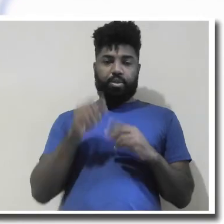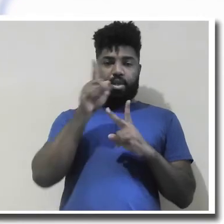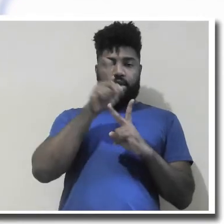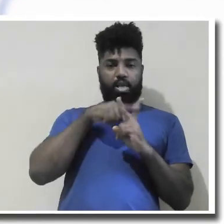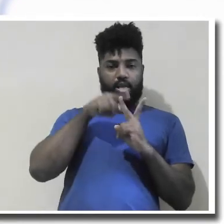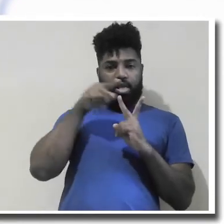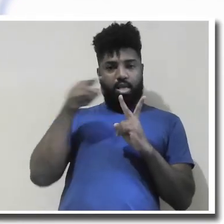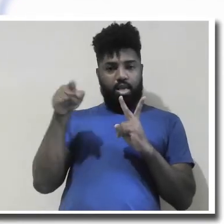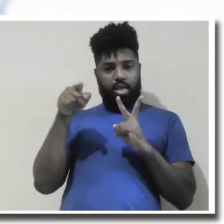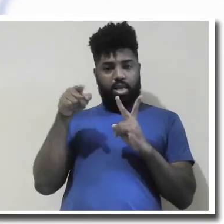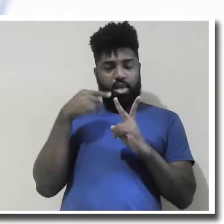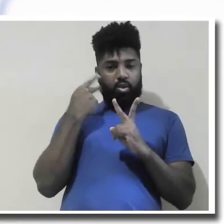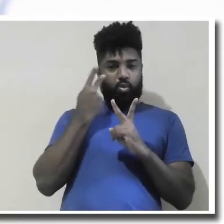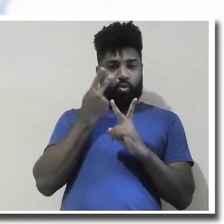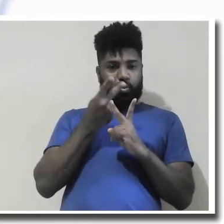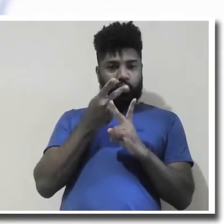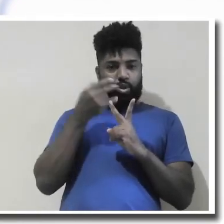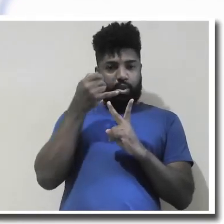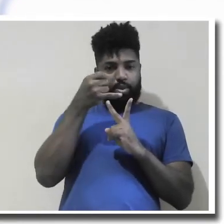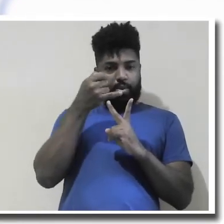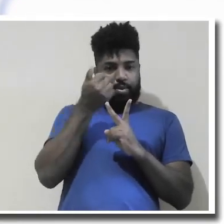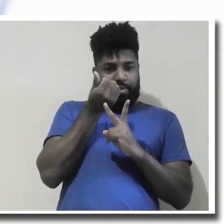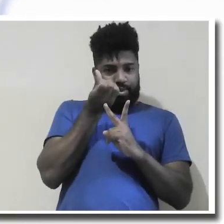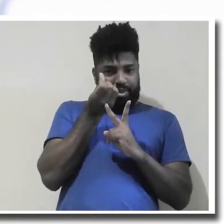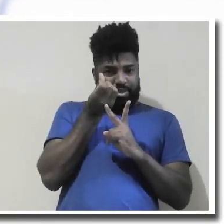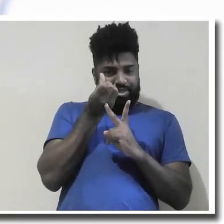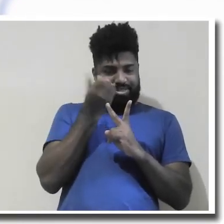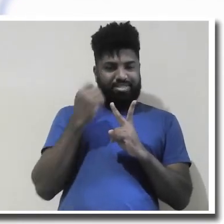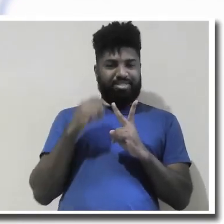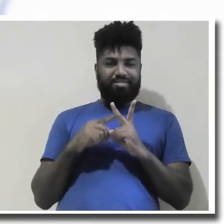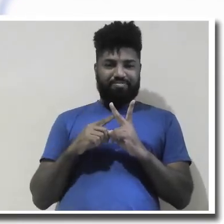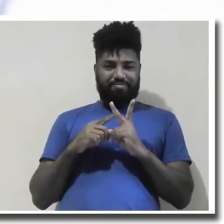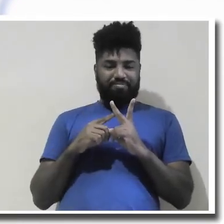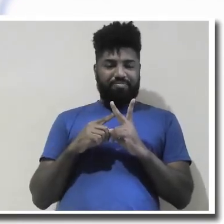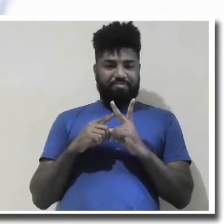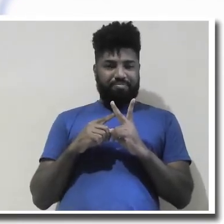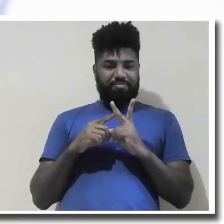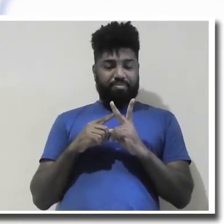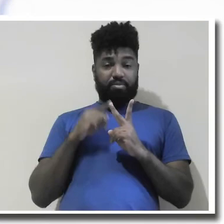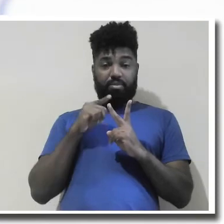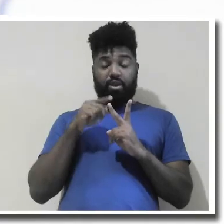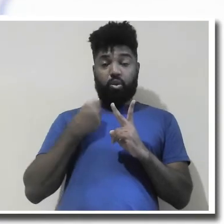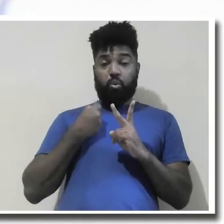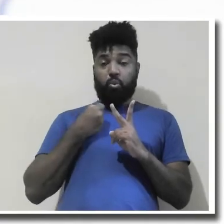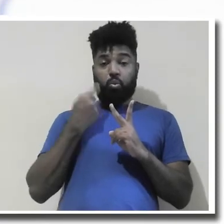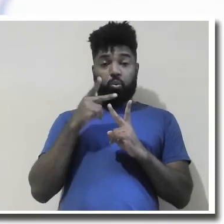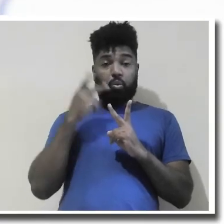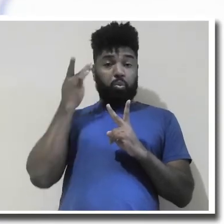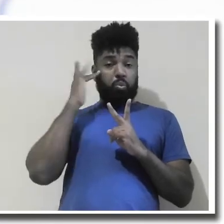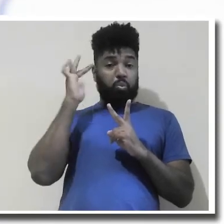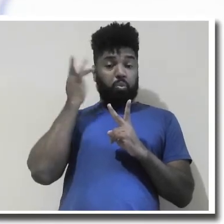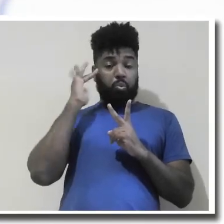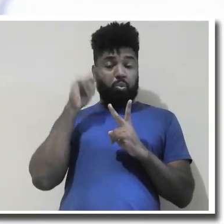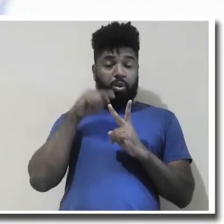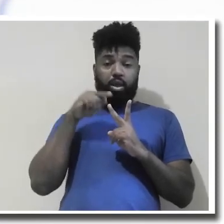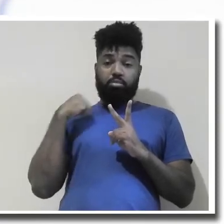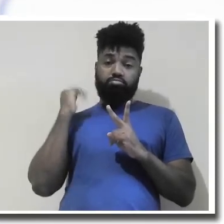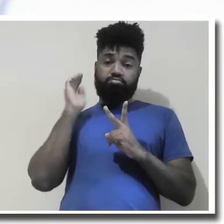raiz quadrada de menos 16. Como não sabemos o valor, vou chamar aqui de